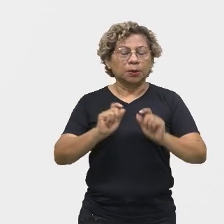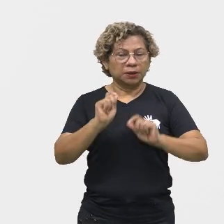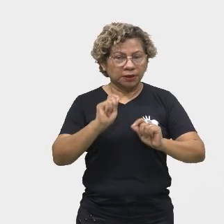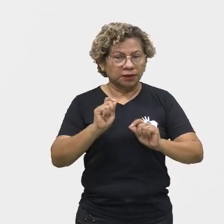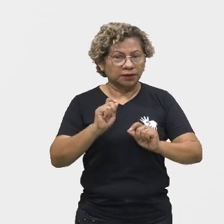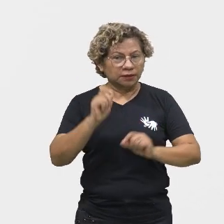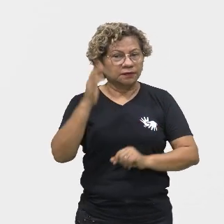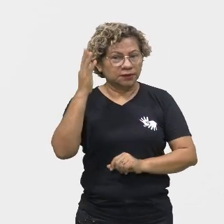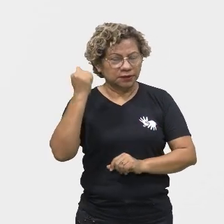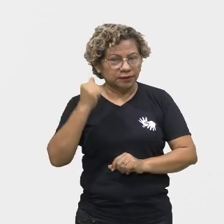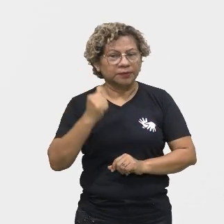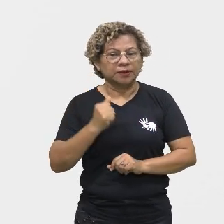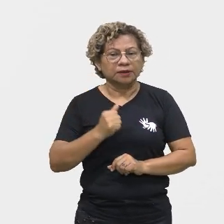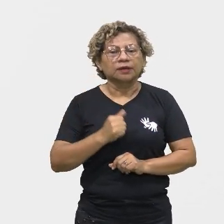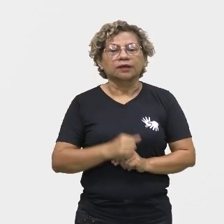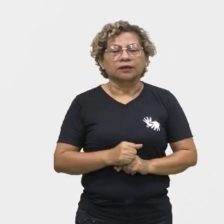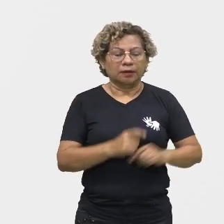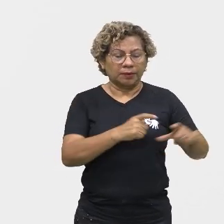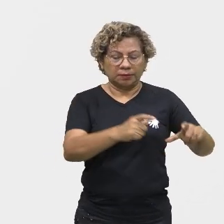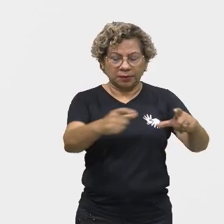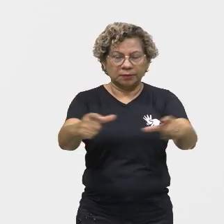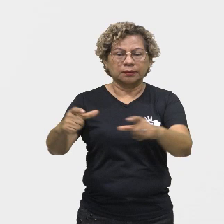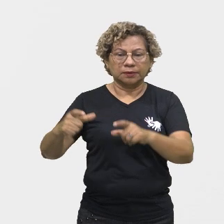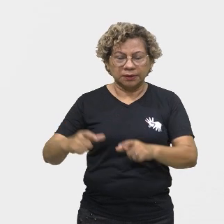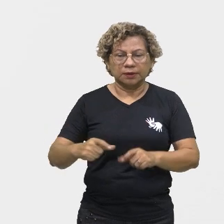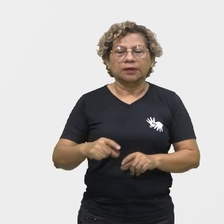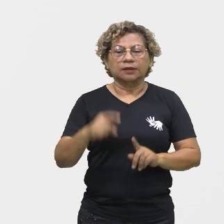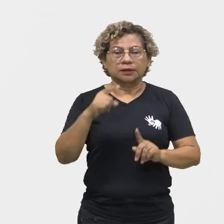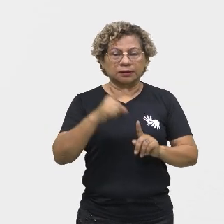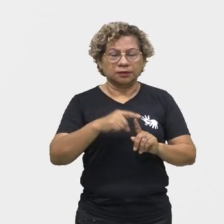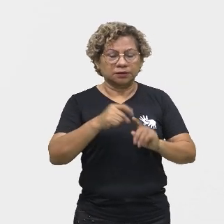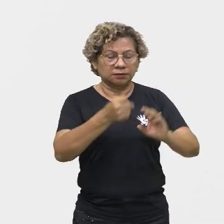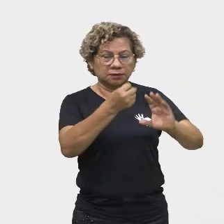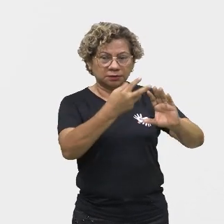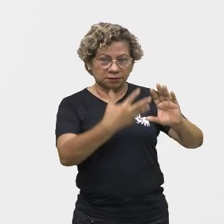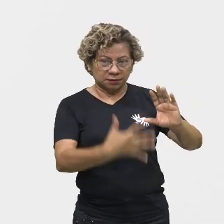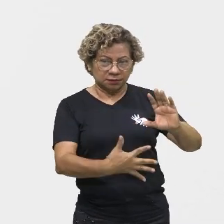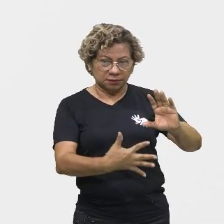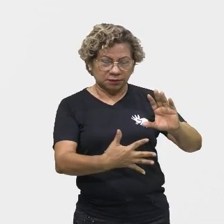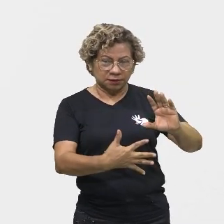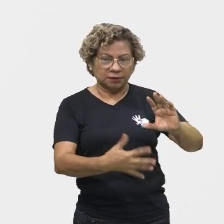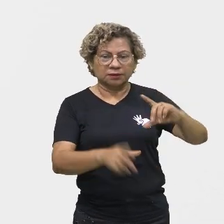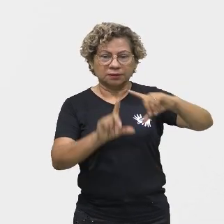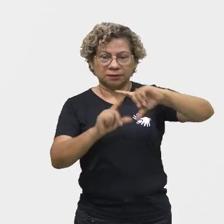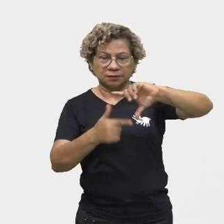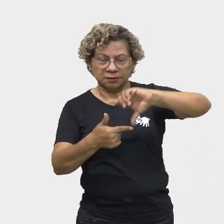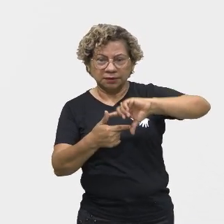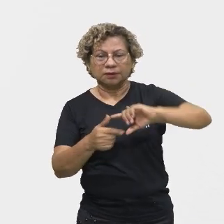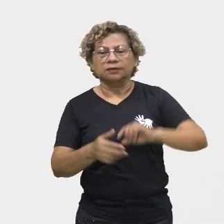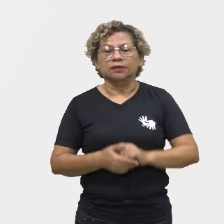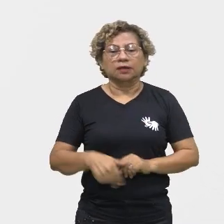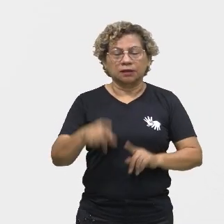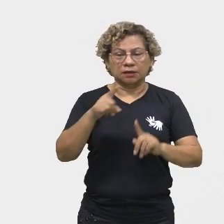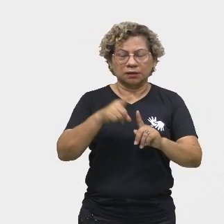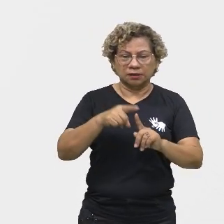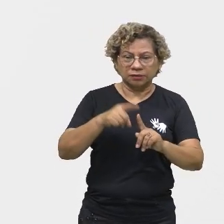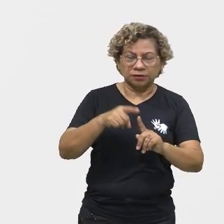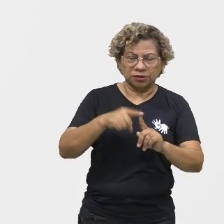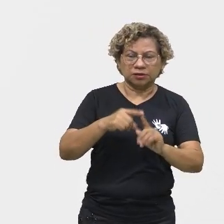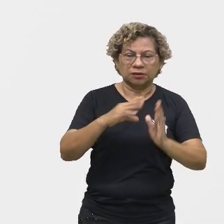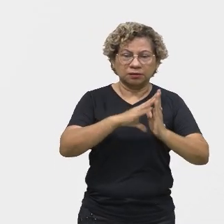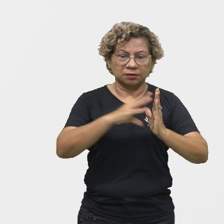as formas encontradas, elas são classificadas pela geometria em relação aos modelos